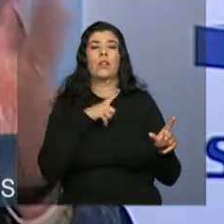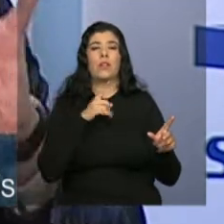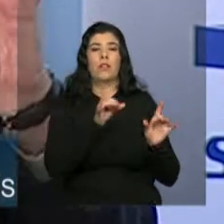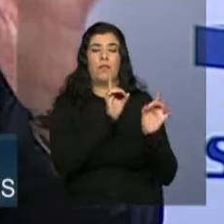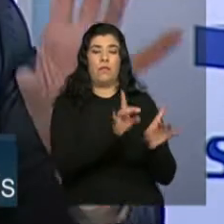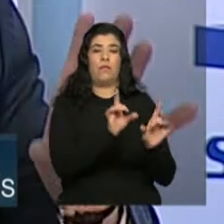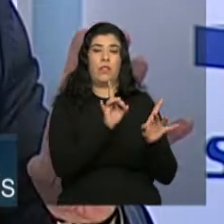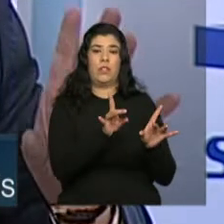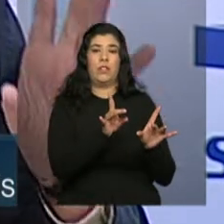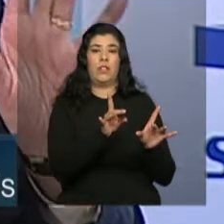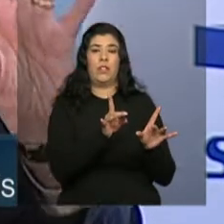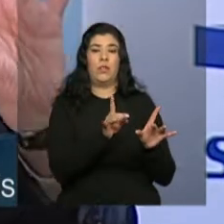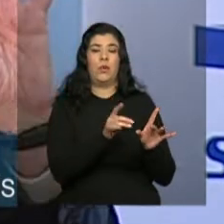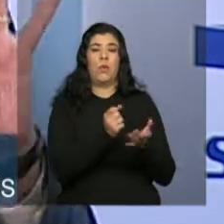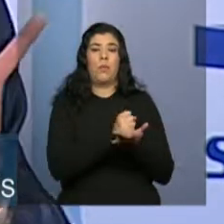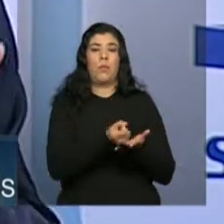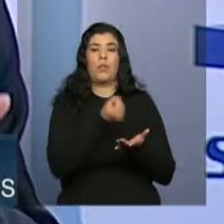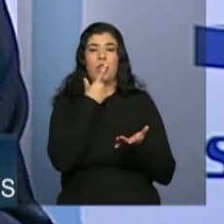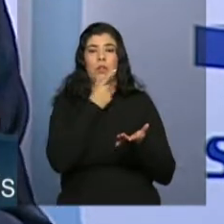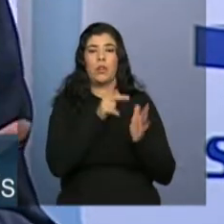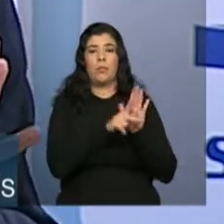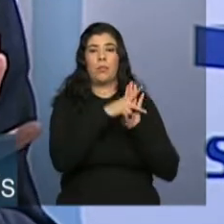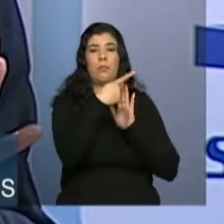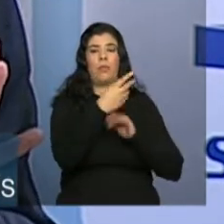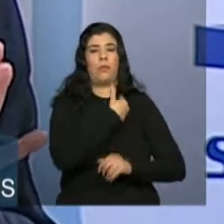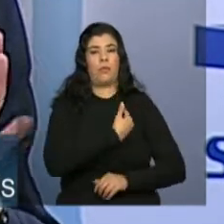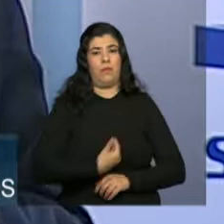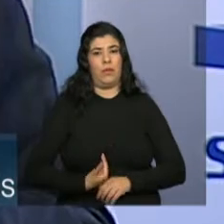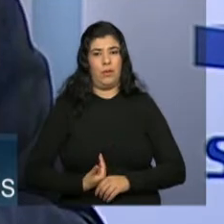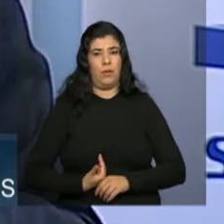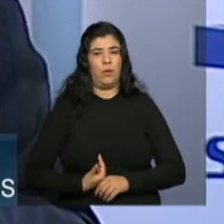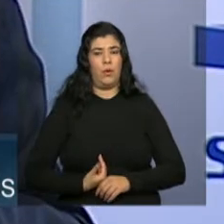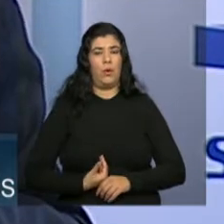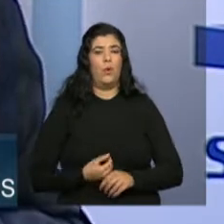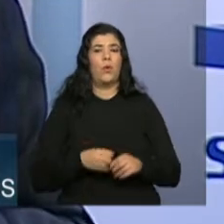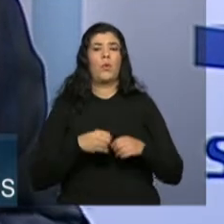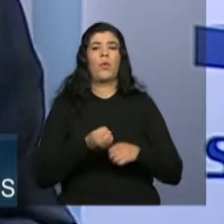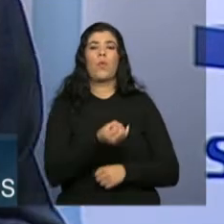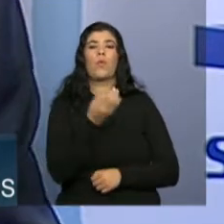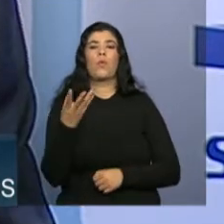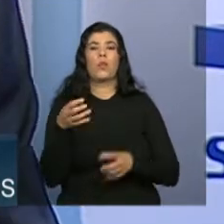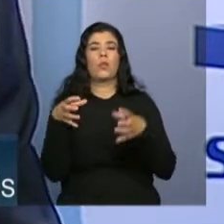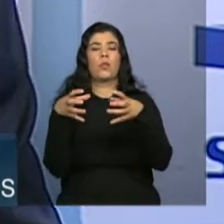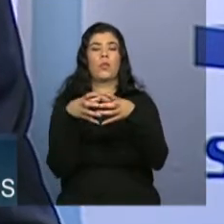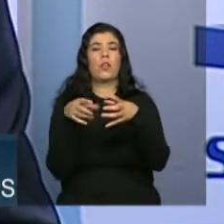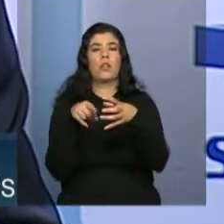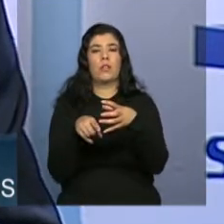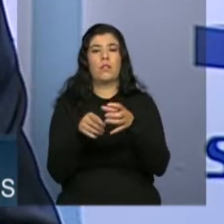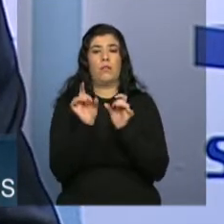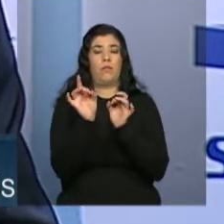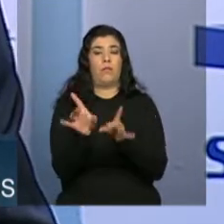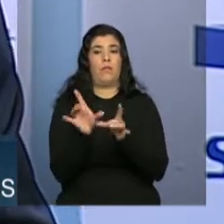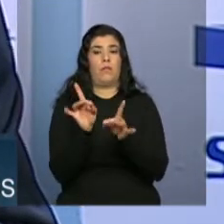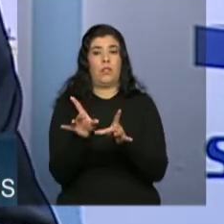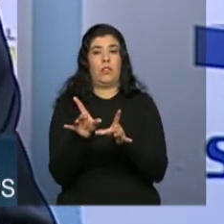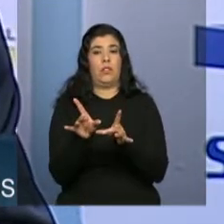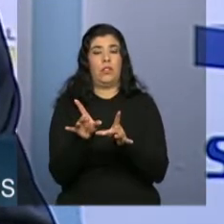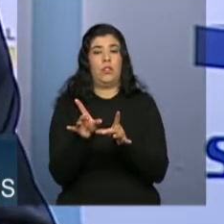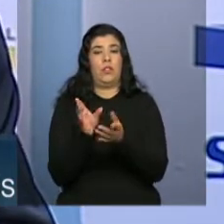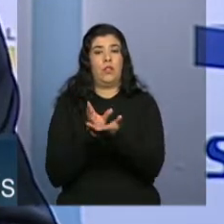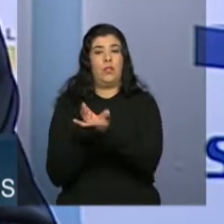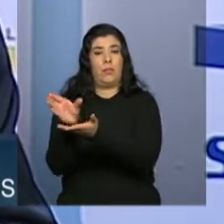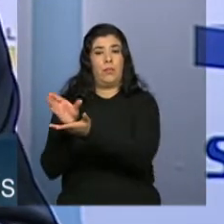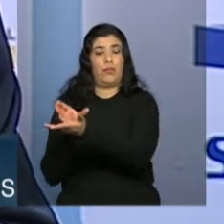relatório e ver o que foi vendido para o governo é vendido para o distribuidor a partir do fabricante no que vai para o estabelecimento